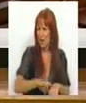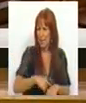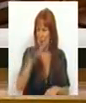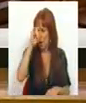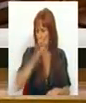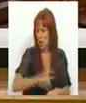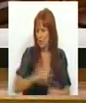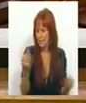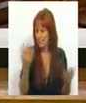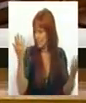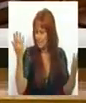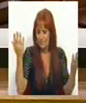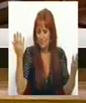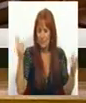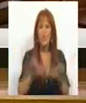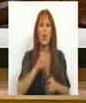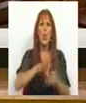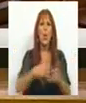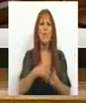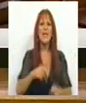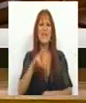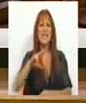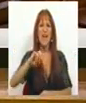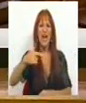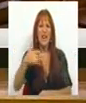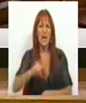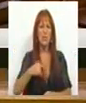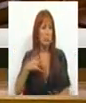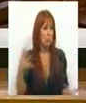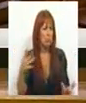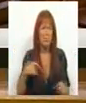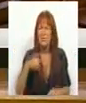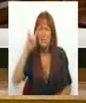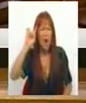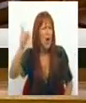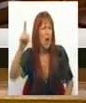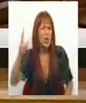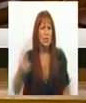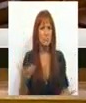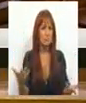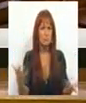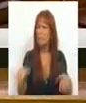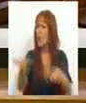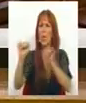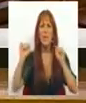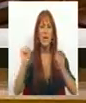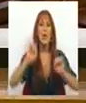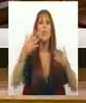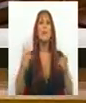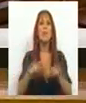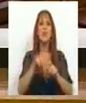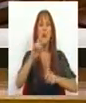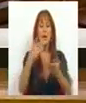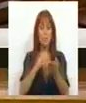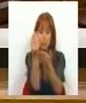a recordar, evidentemente, o Plano Centeno, de que já não se tem bem noção onde para, nem do primeiro draft